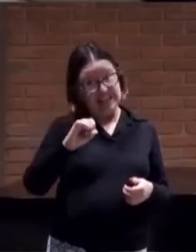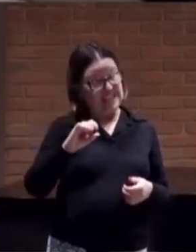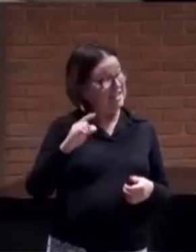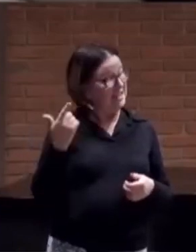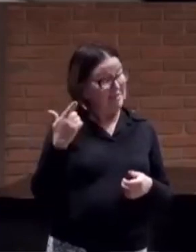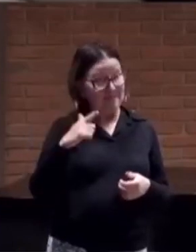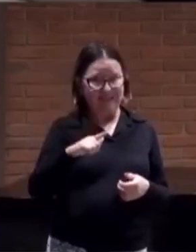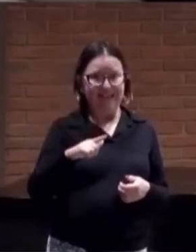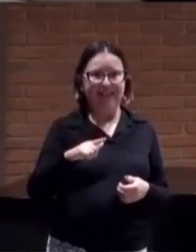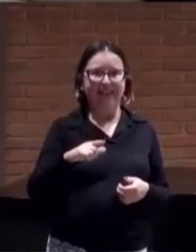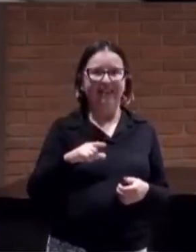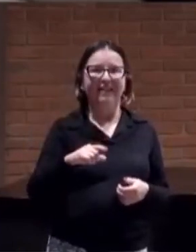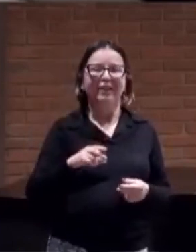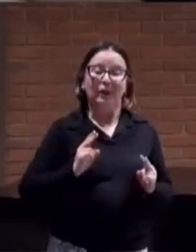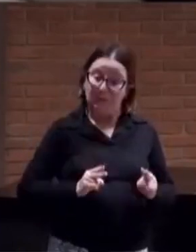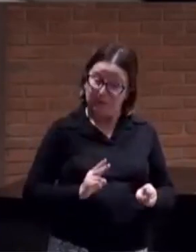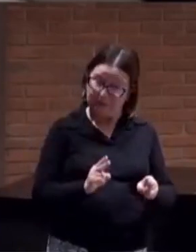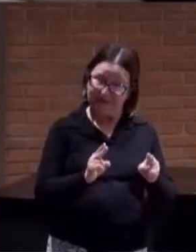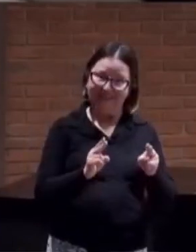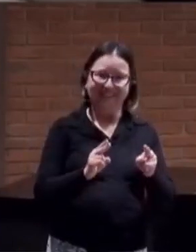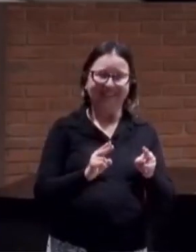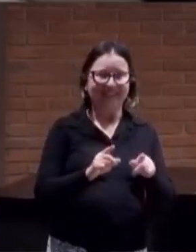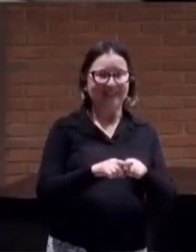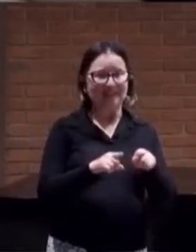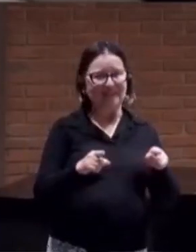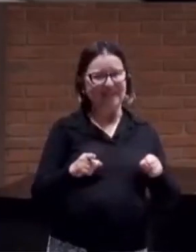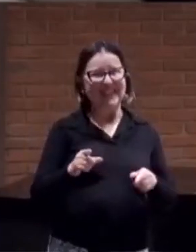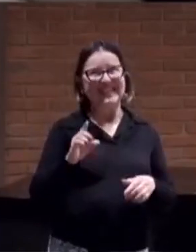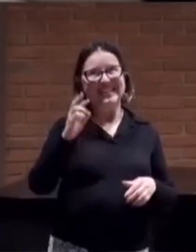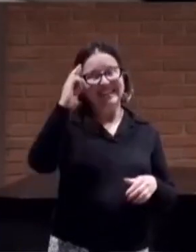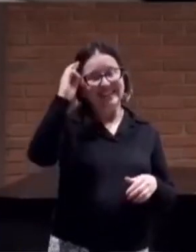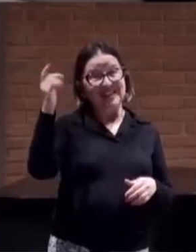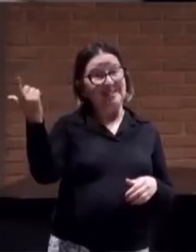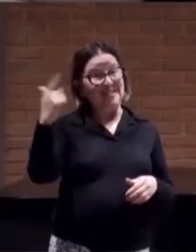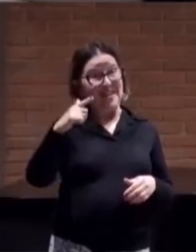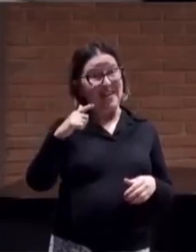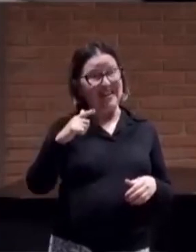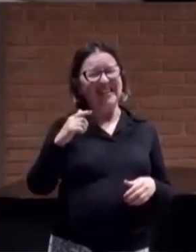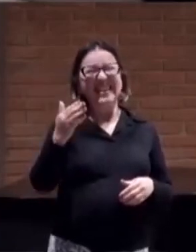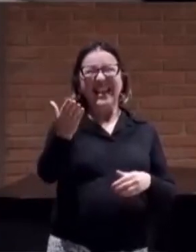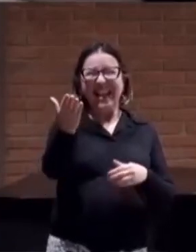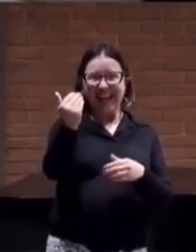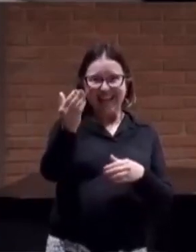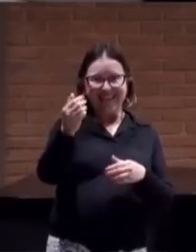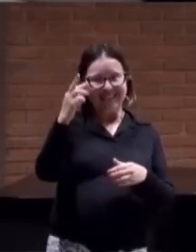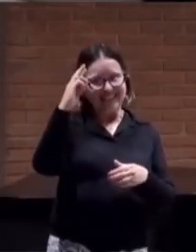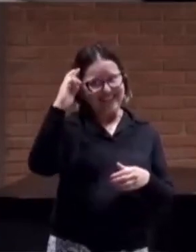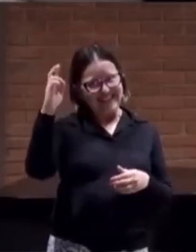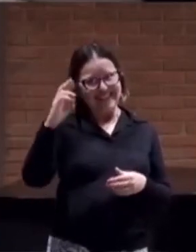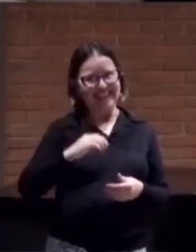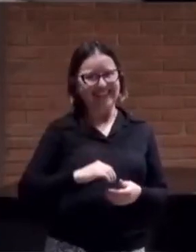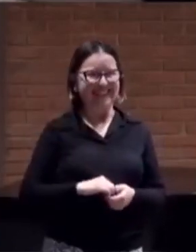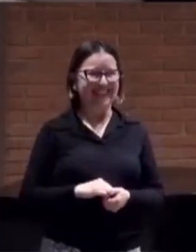gente vai para o outro, para frente. Mas que Ele volte, Maranata.